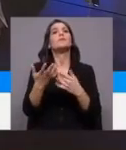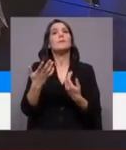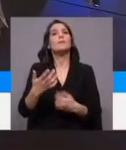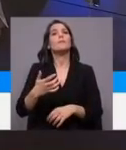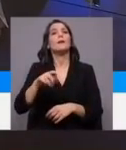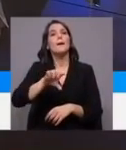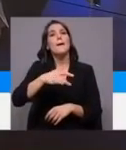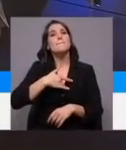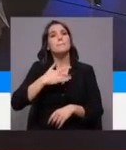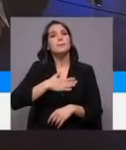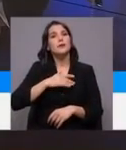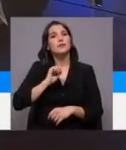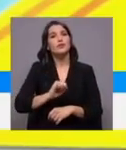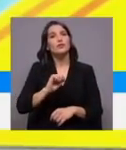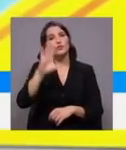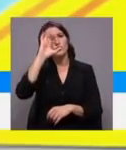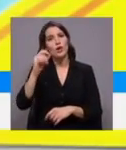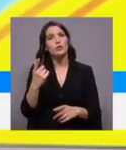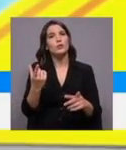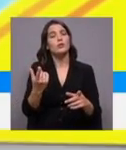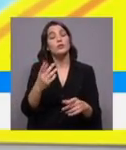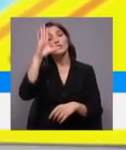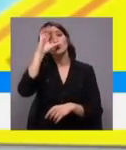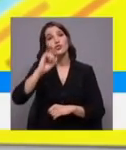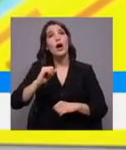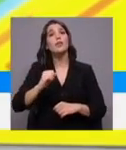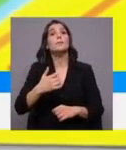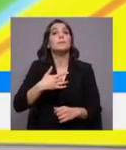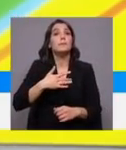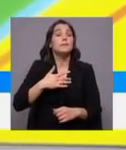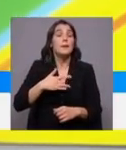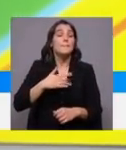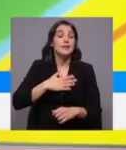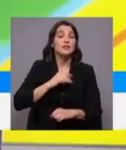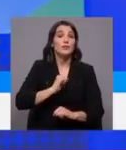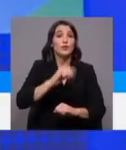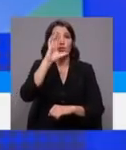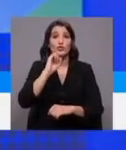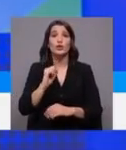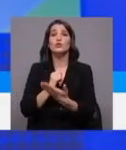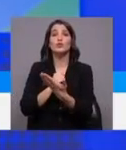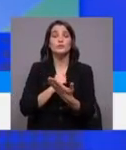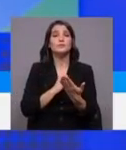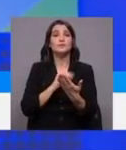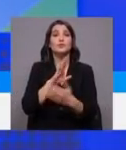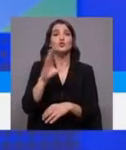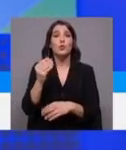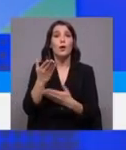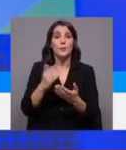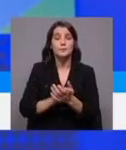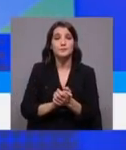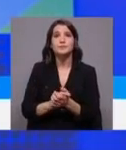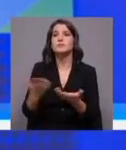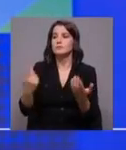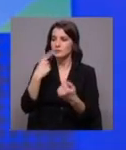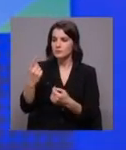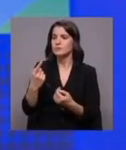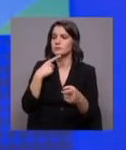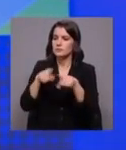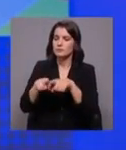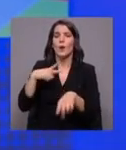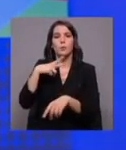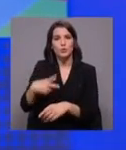são a postura reta tem que ter exemplos a problemas e sinaliza para o João levou comecei ele aqui nós temos que estar presente aprender